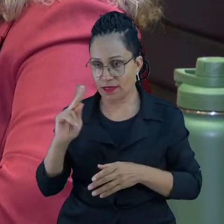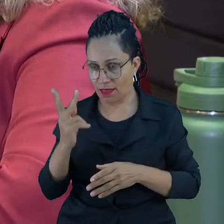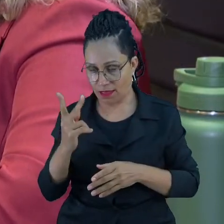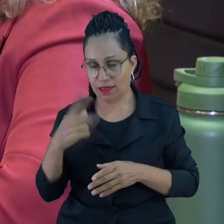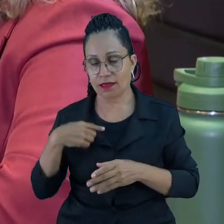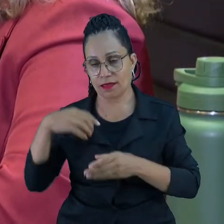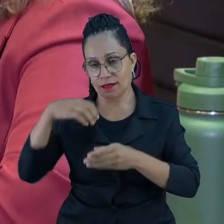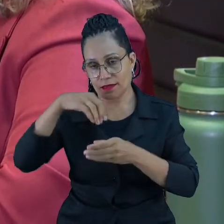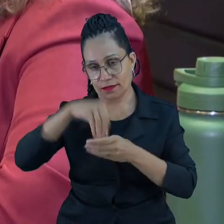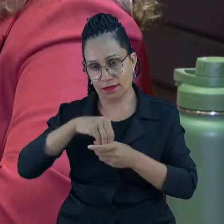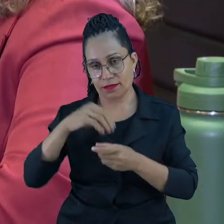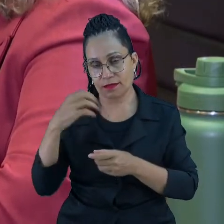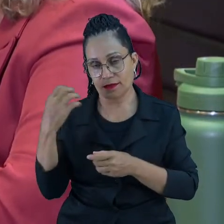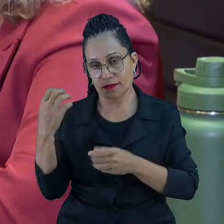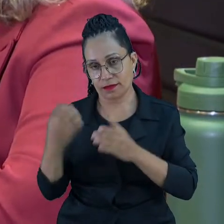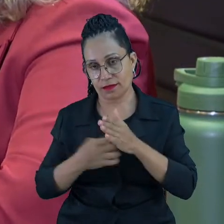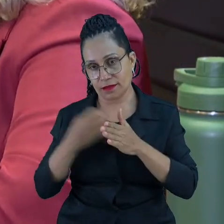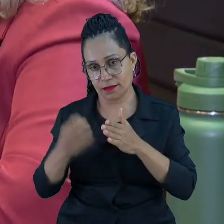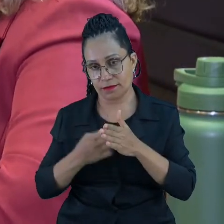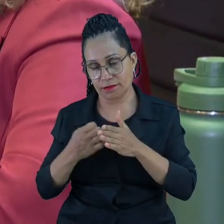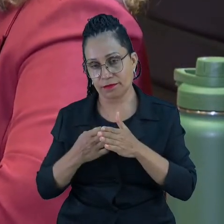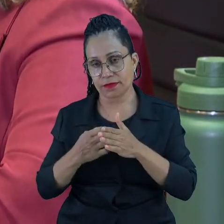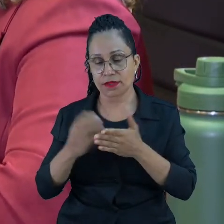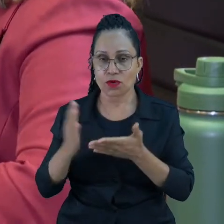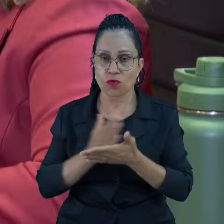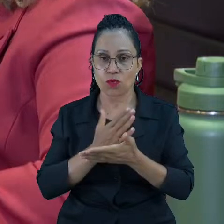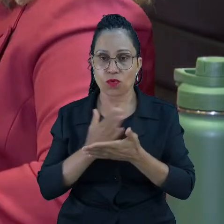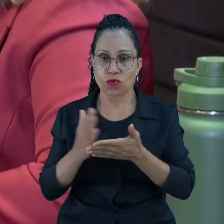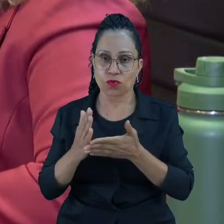empresa em relação a situações que fogem